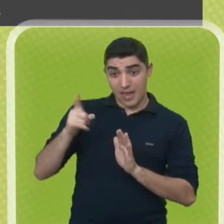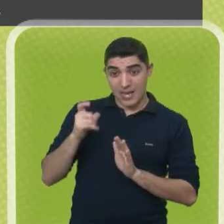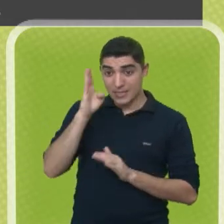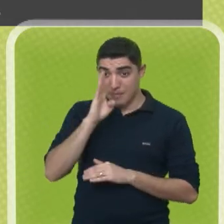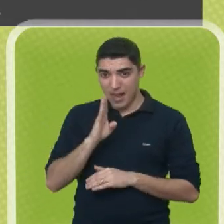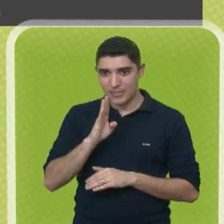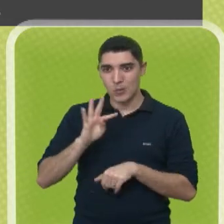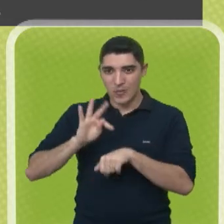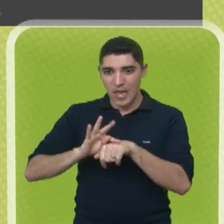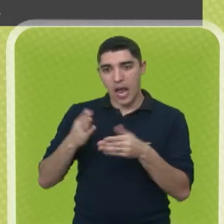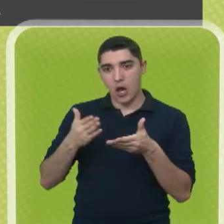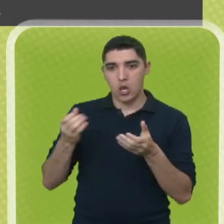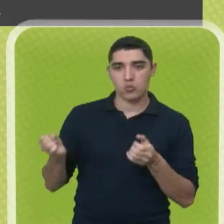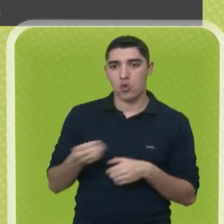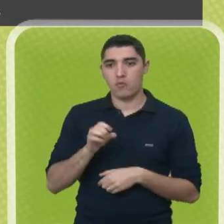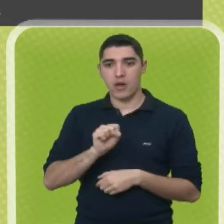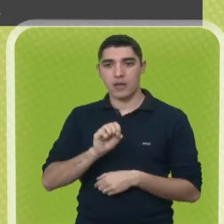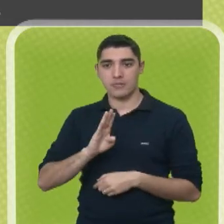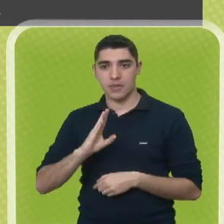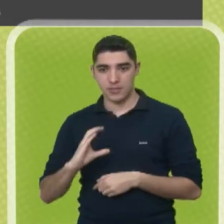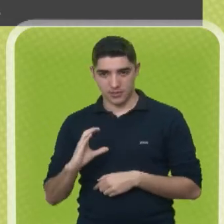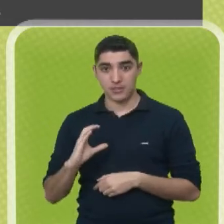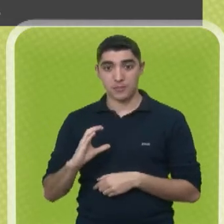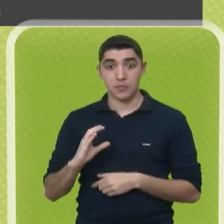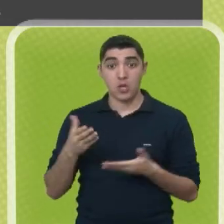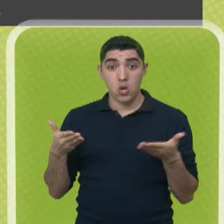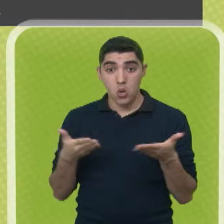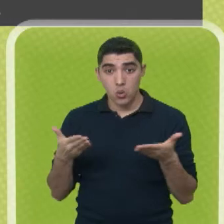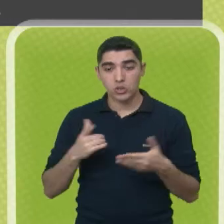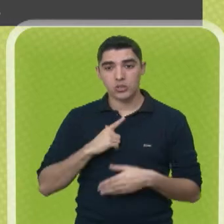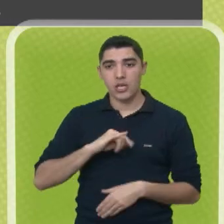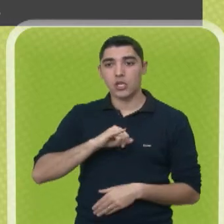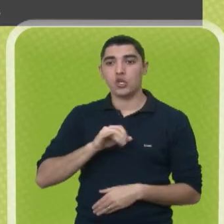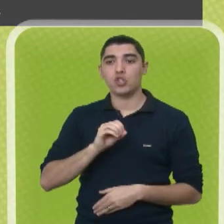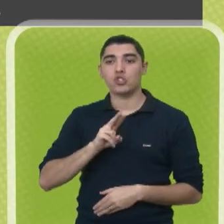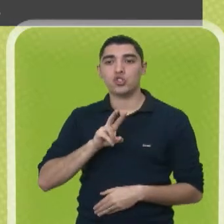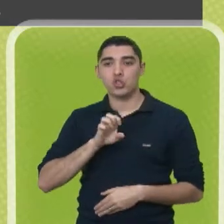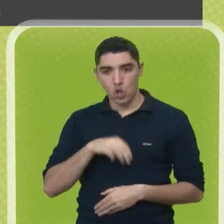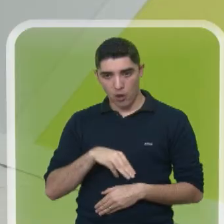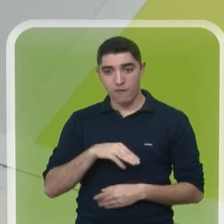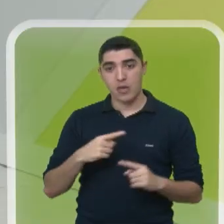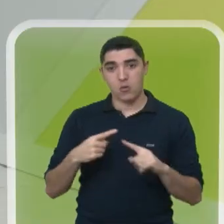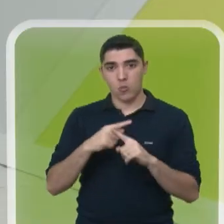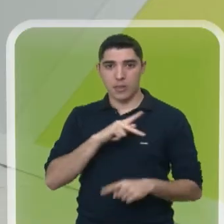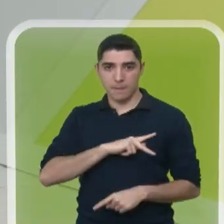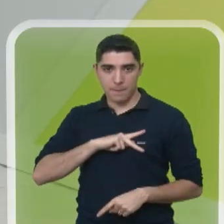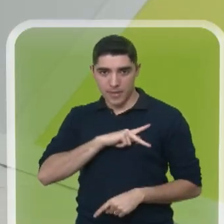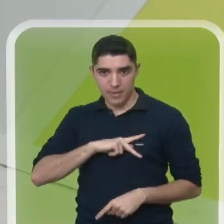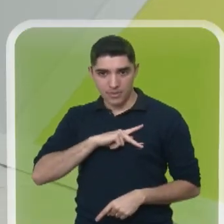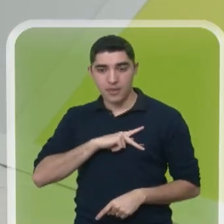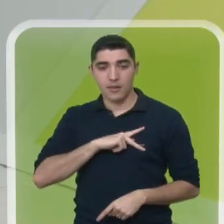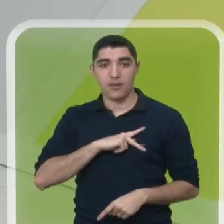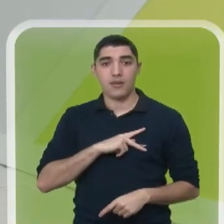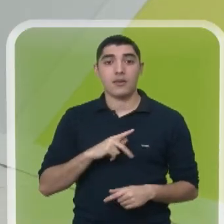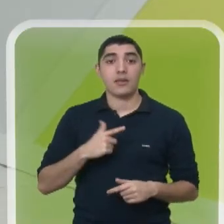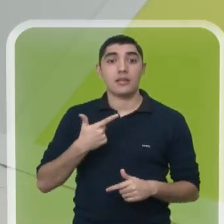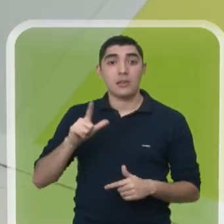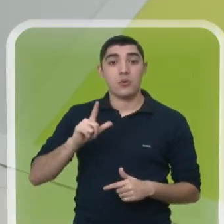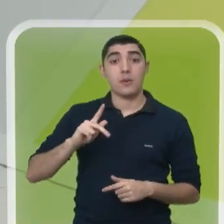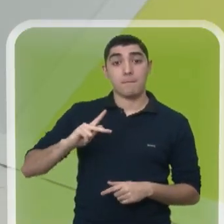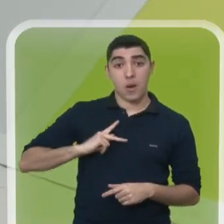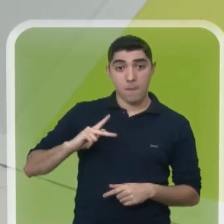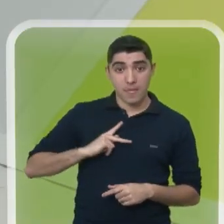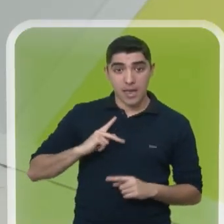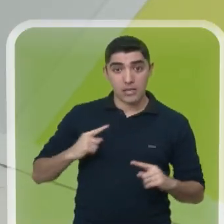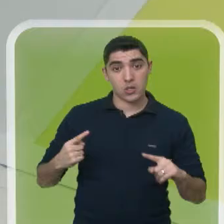novo projeto do Esporte Clube São Bernardo. Hoje tem Realidade Jovem e Pinda às 15 horas, mais tarde, 7h30, Palmeiras e